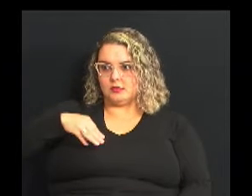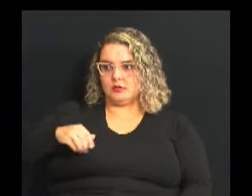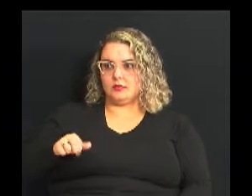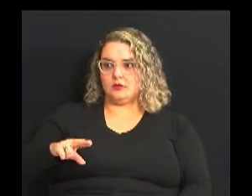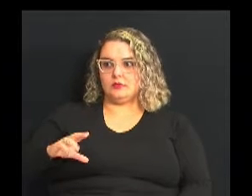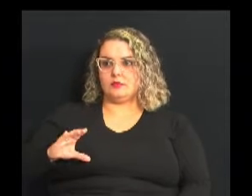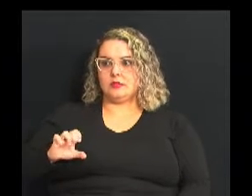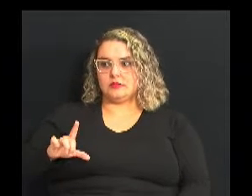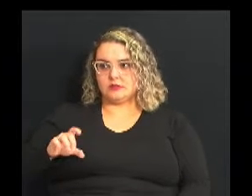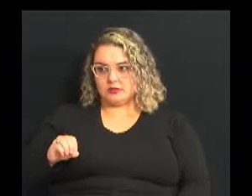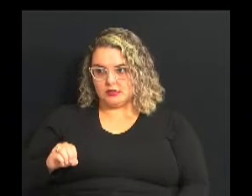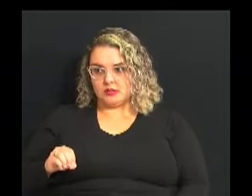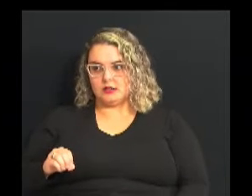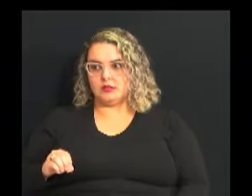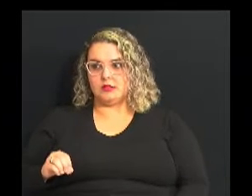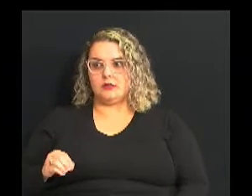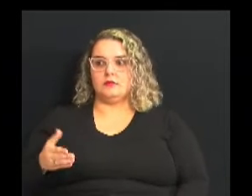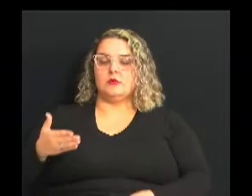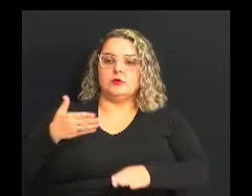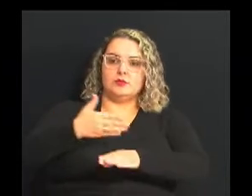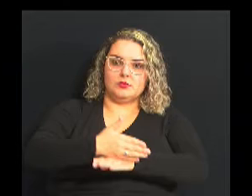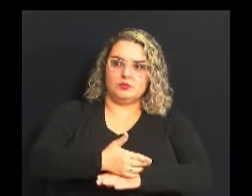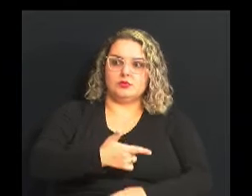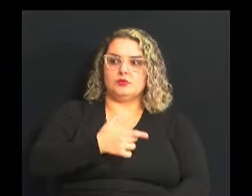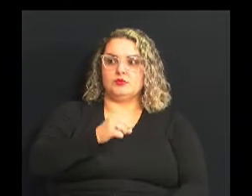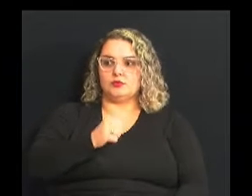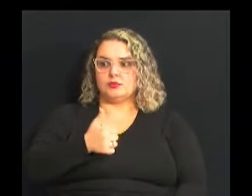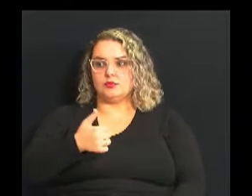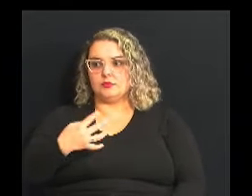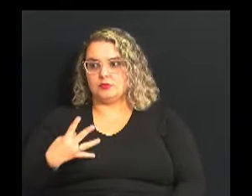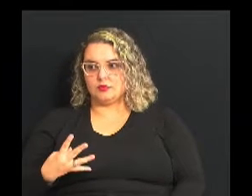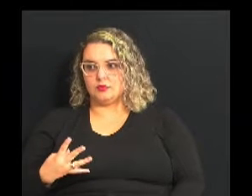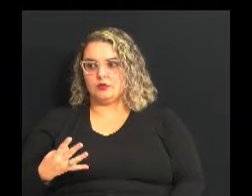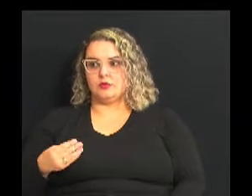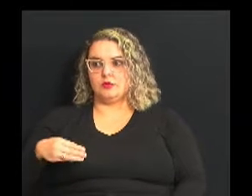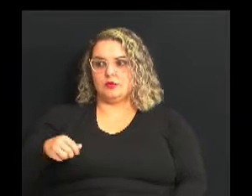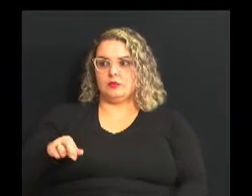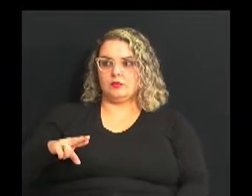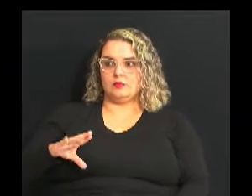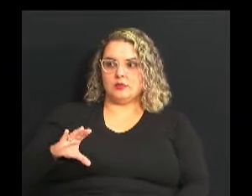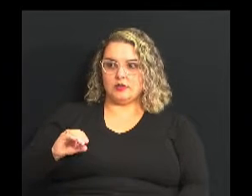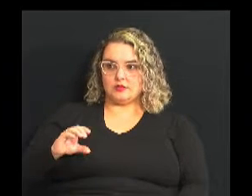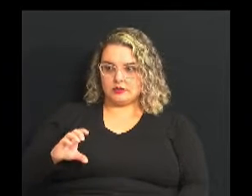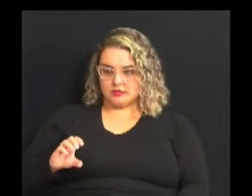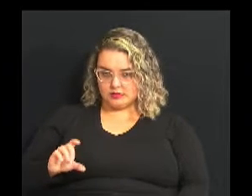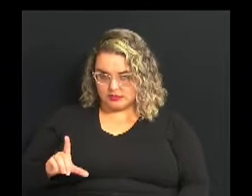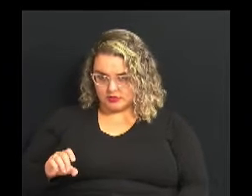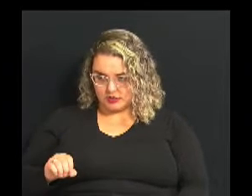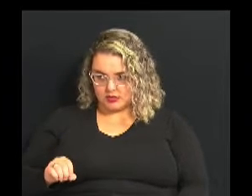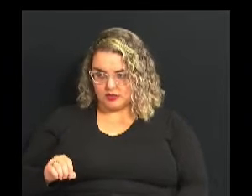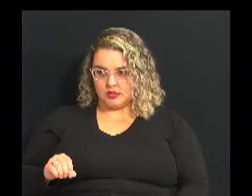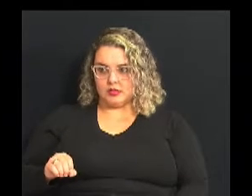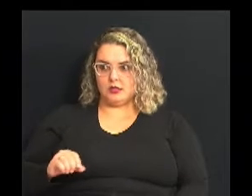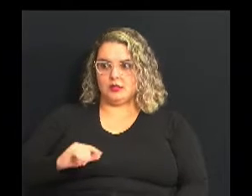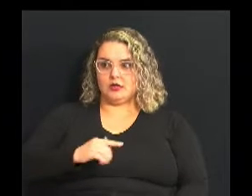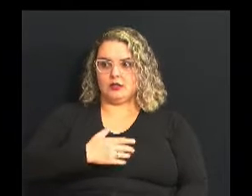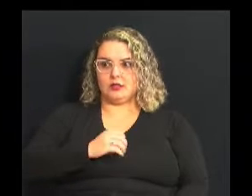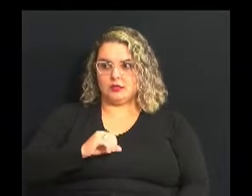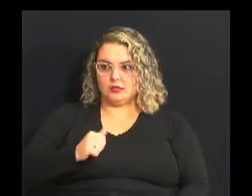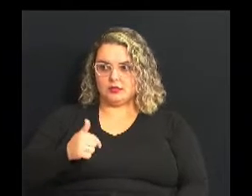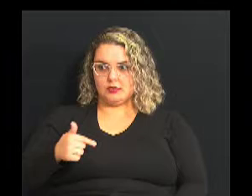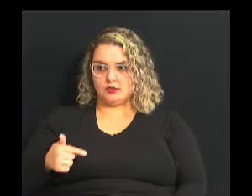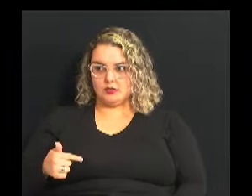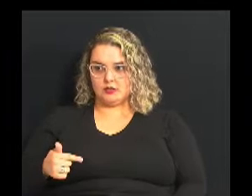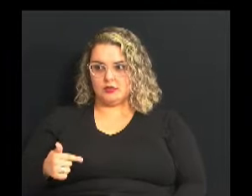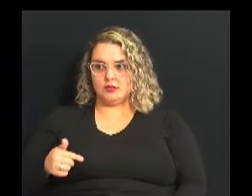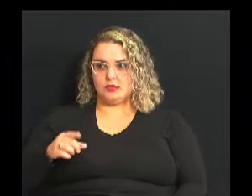né? Entramos em 2014, Marcelo Miranda entrou em 2017. Né? O